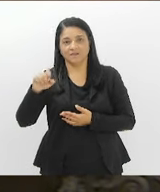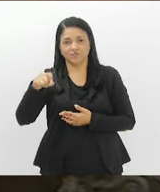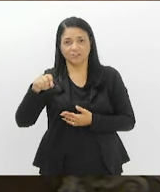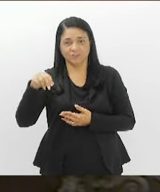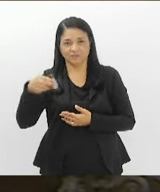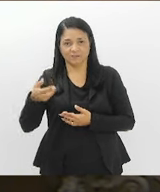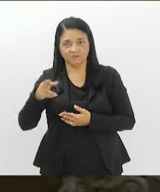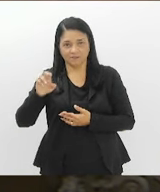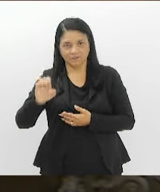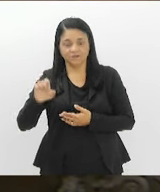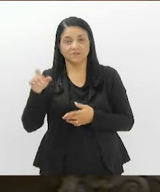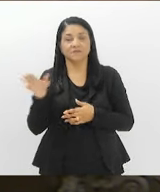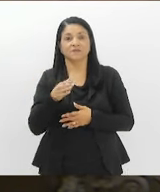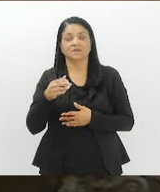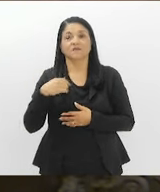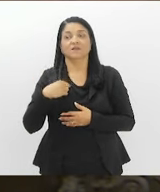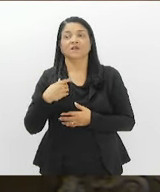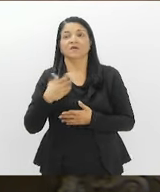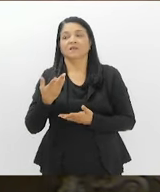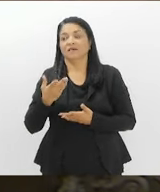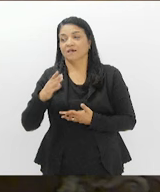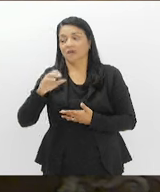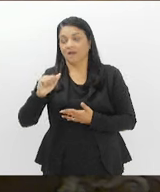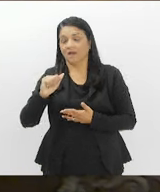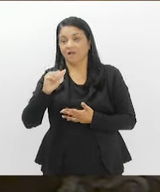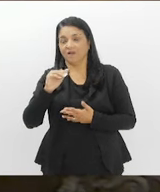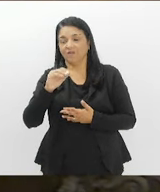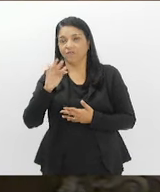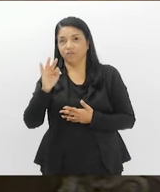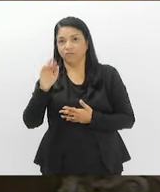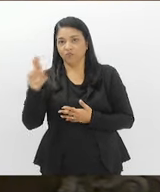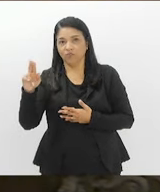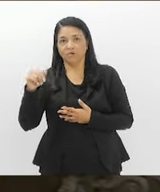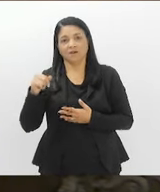Paulo César Cafu, que é nosso colunista,